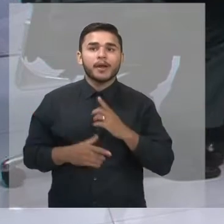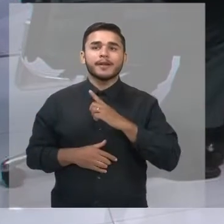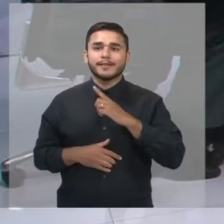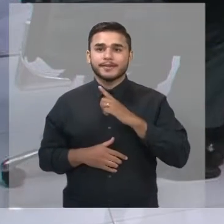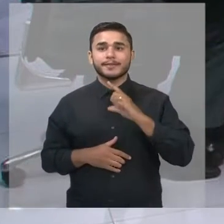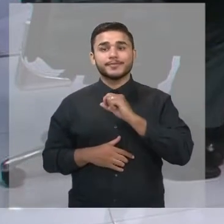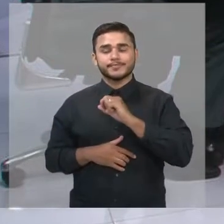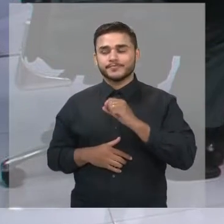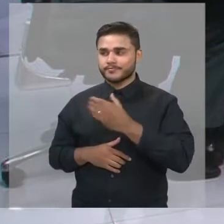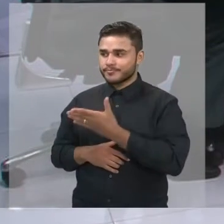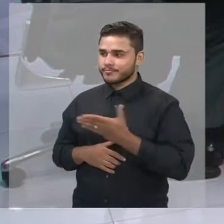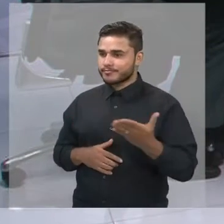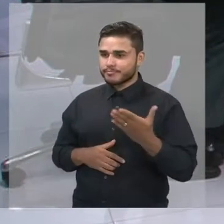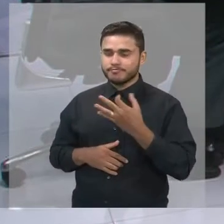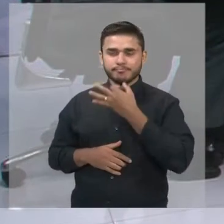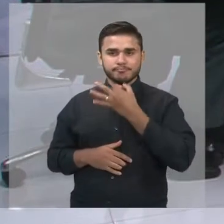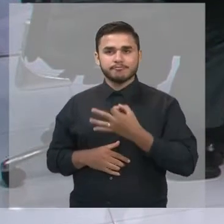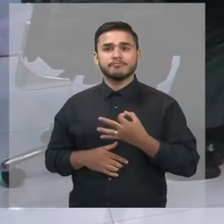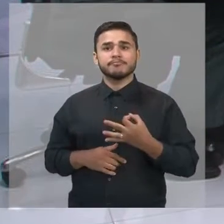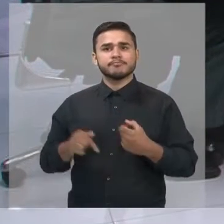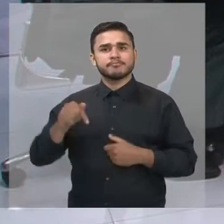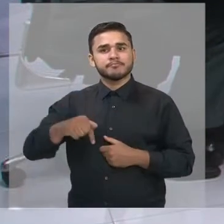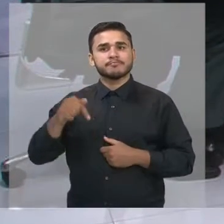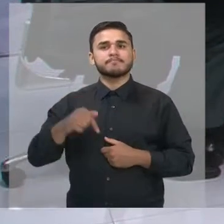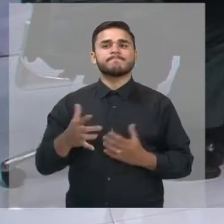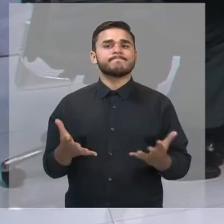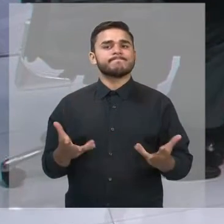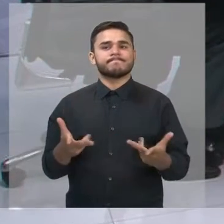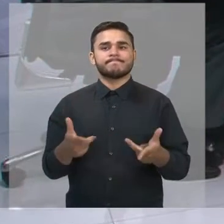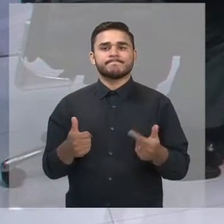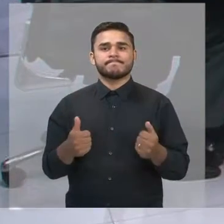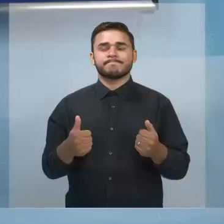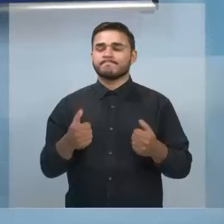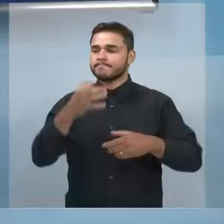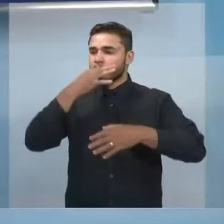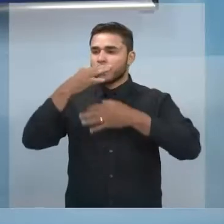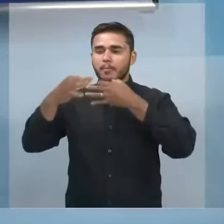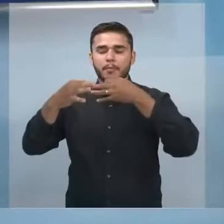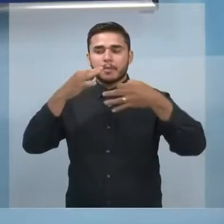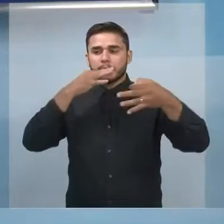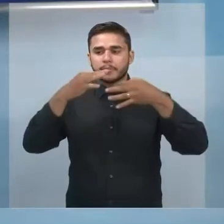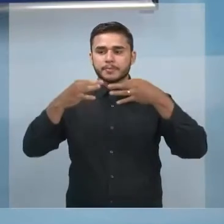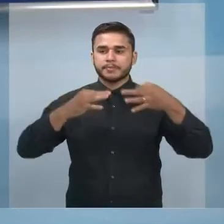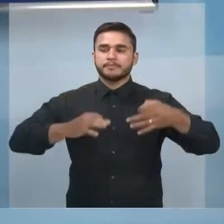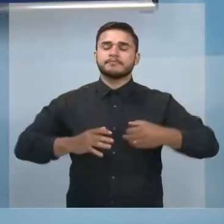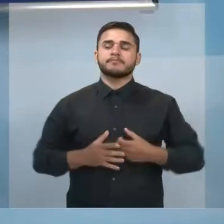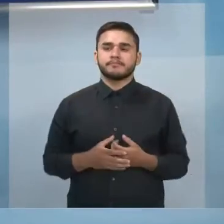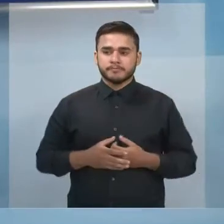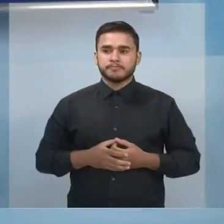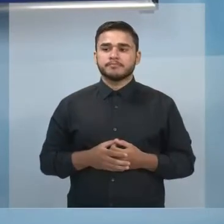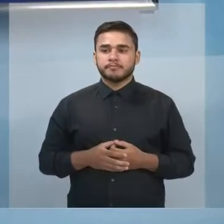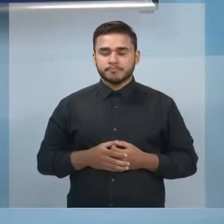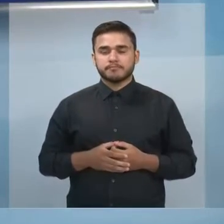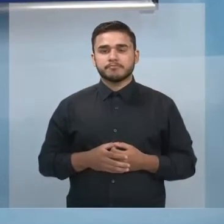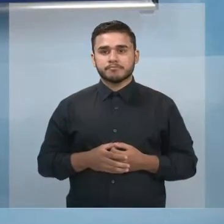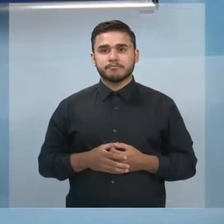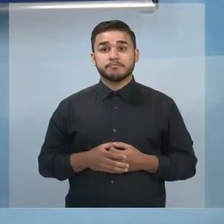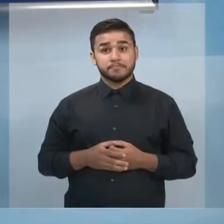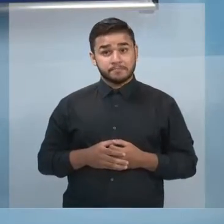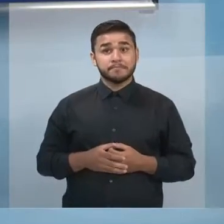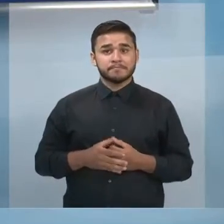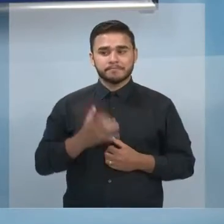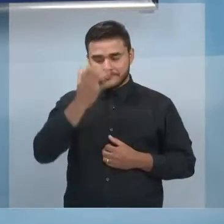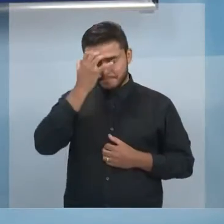a pretensão de dizer, nós fizemos um programa extremamente rico, por vários aspectos aqui do que nós estamos vivenciando. E não